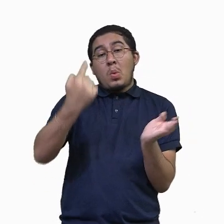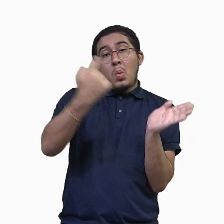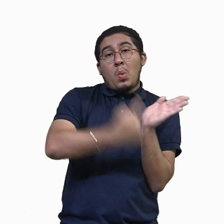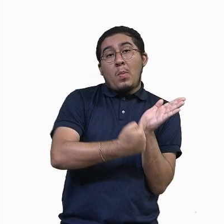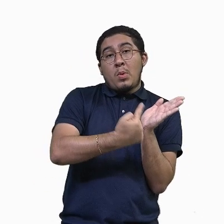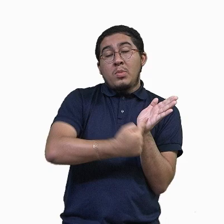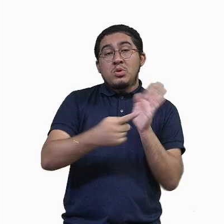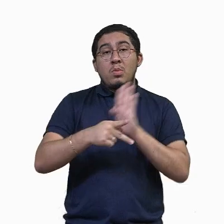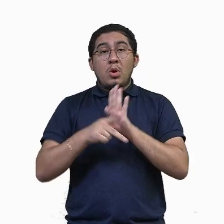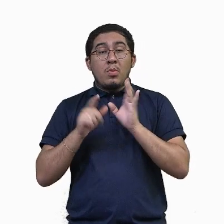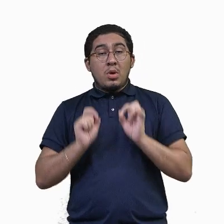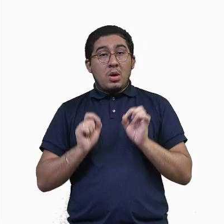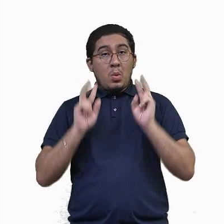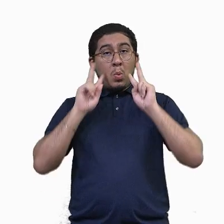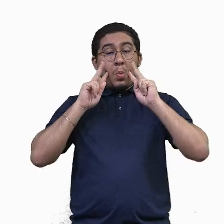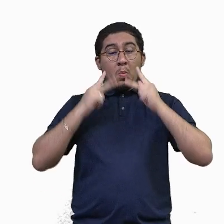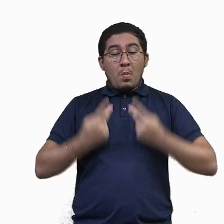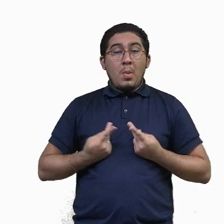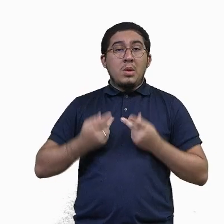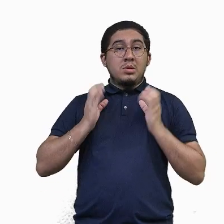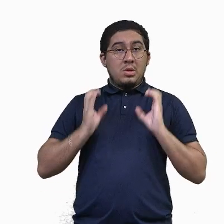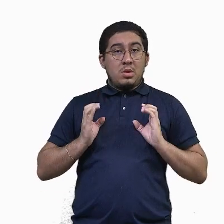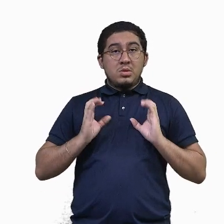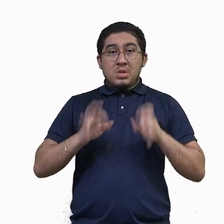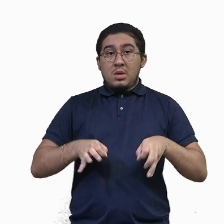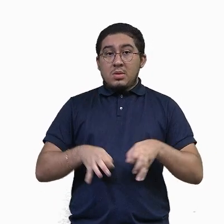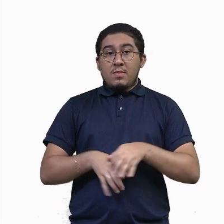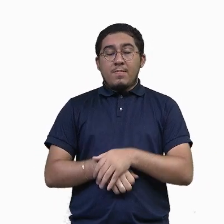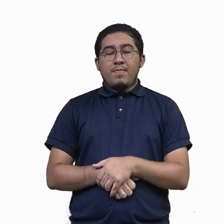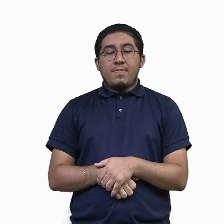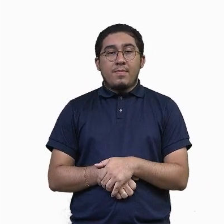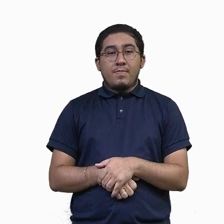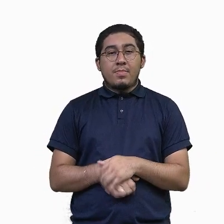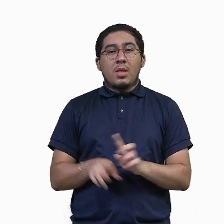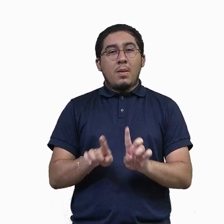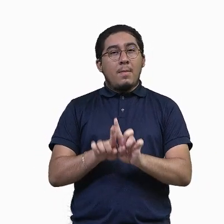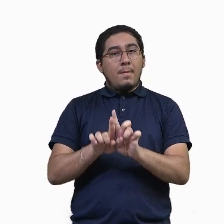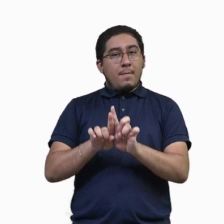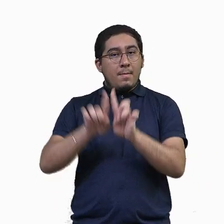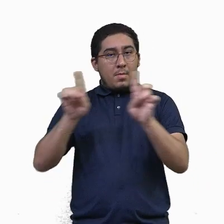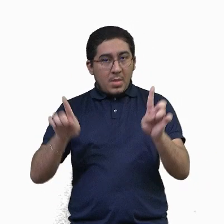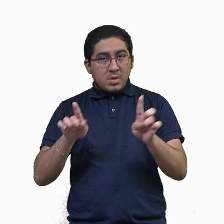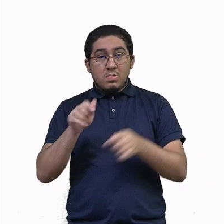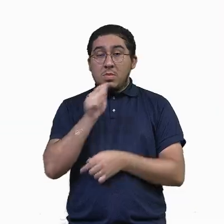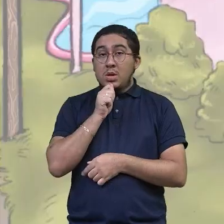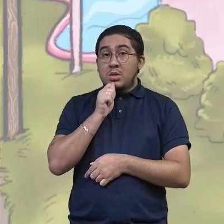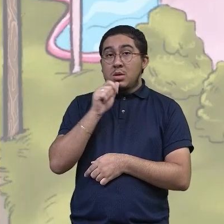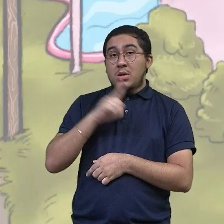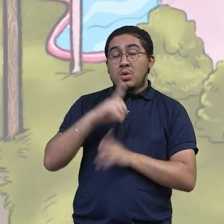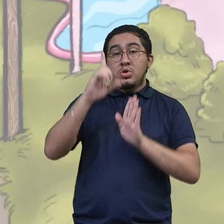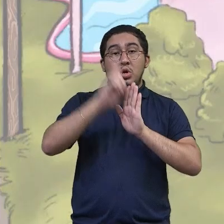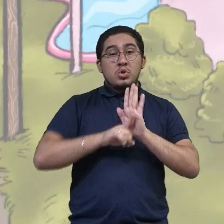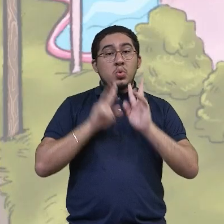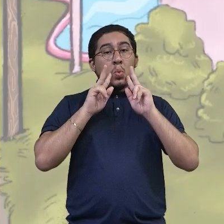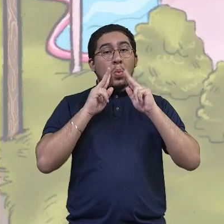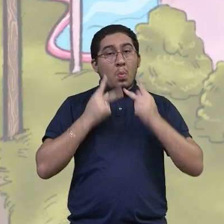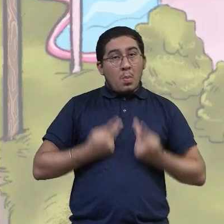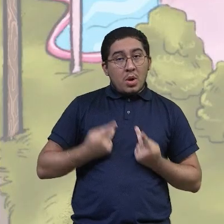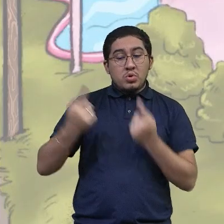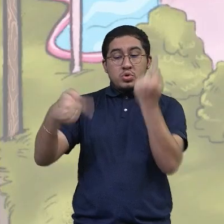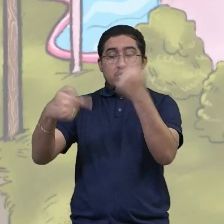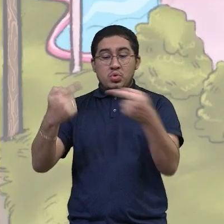a dignidade humana. No entanto, mesmo com a questão dos direitos humanos sendo tratada de forma